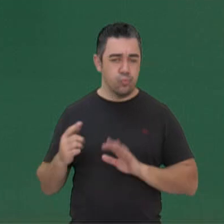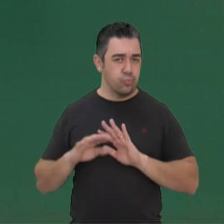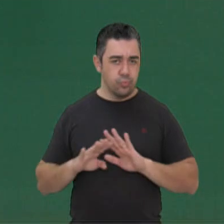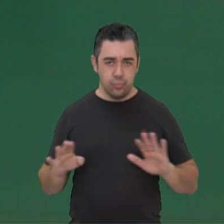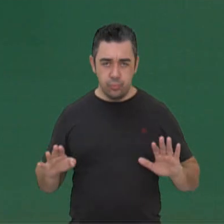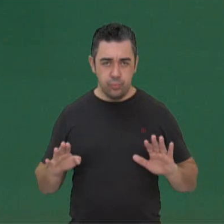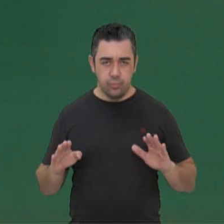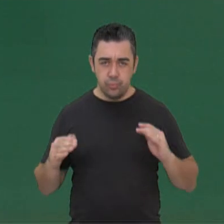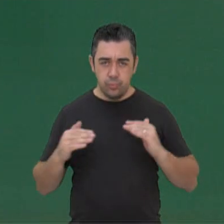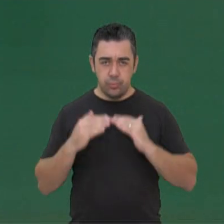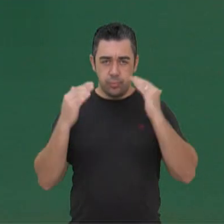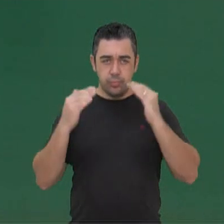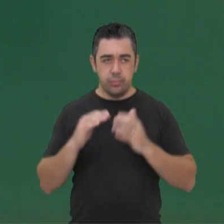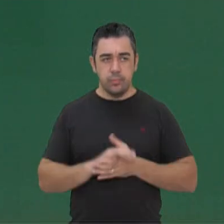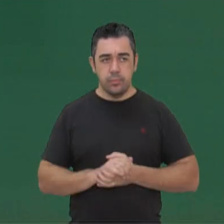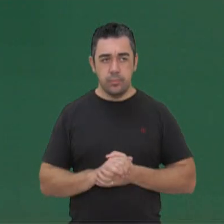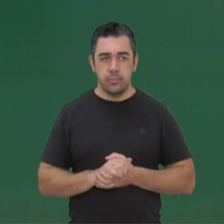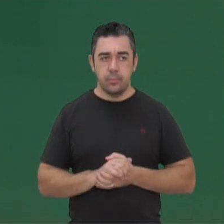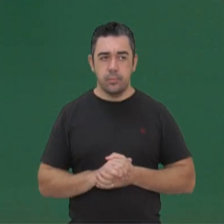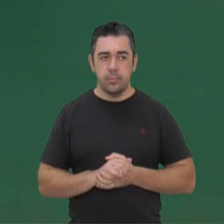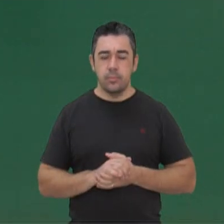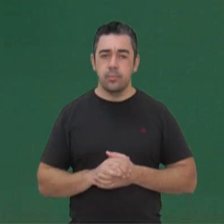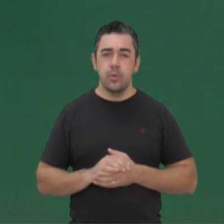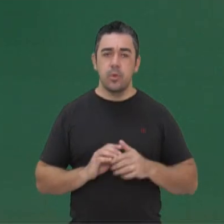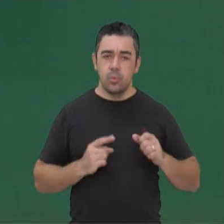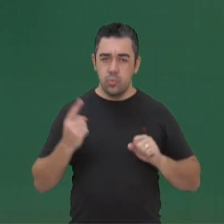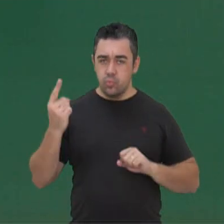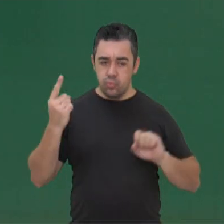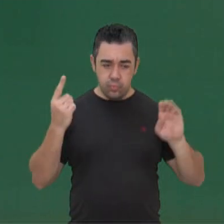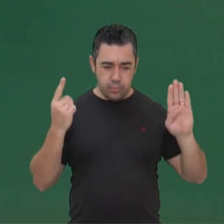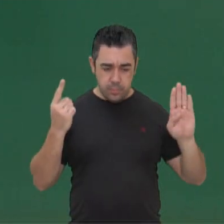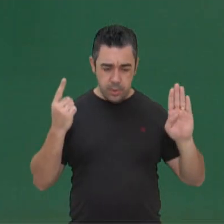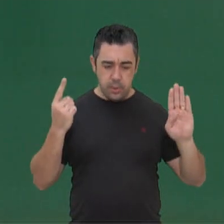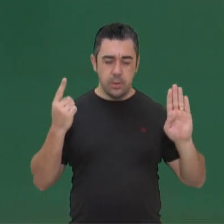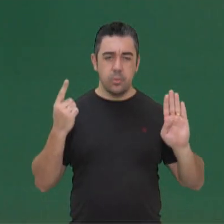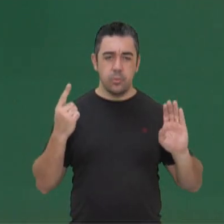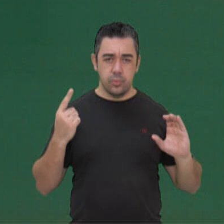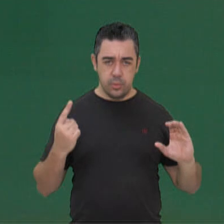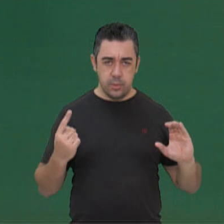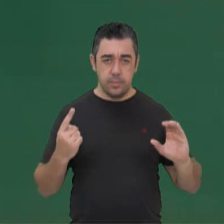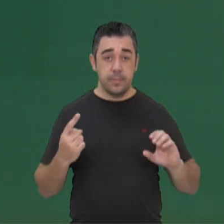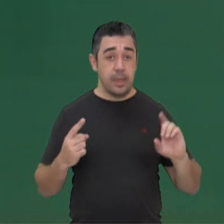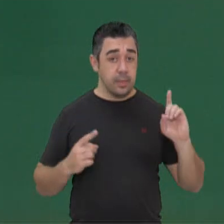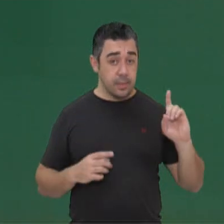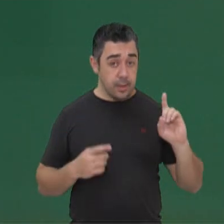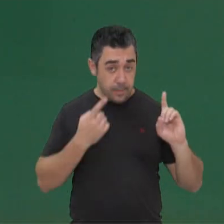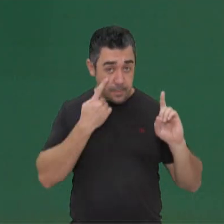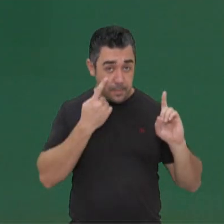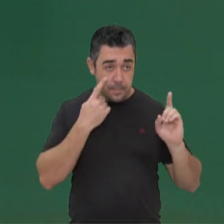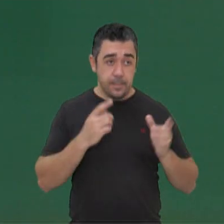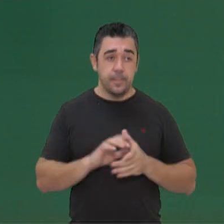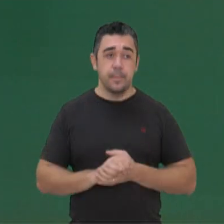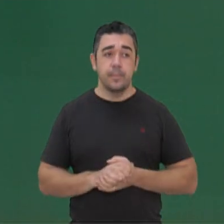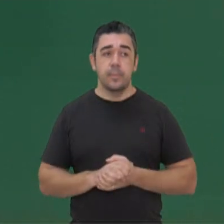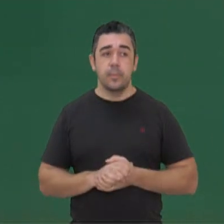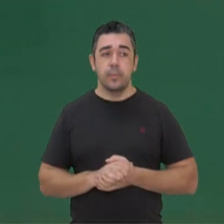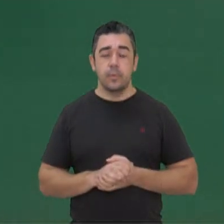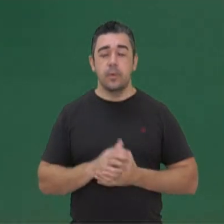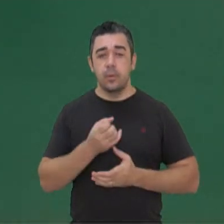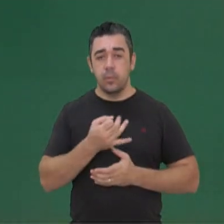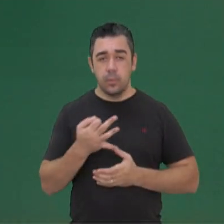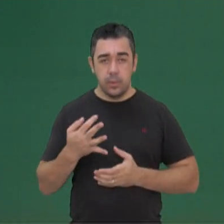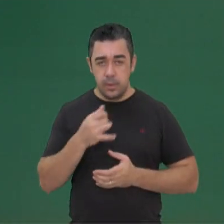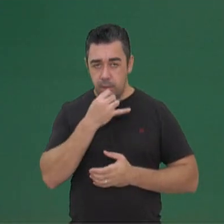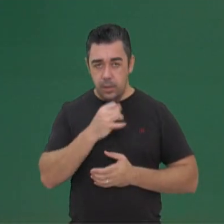1, empatou com a letra B. Uma grandeza escalar na B, uma grandeza escalar na C. Vamos para a letra D. Potencial elétrico